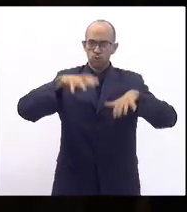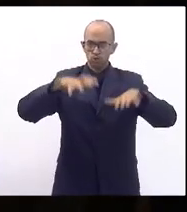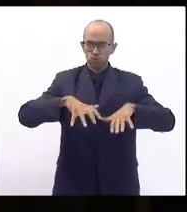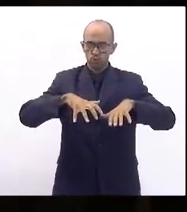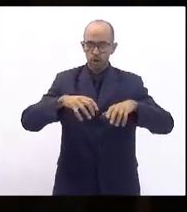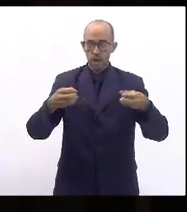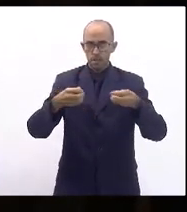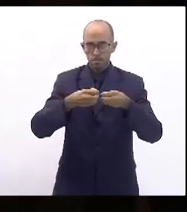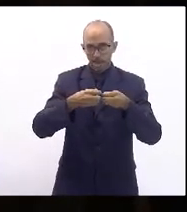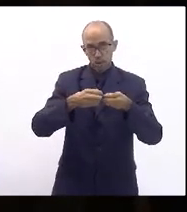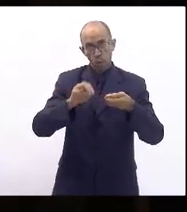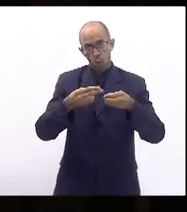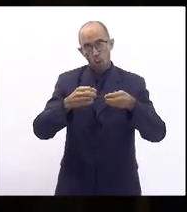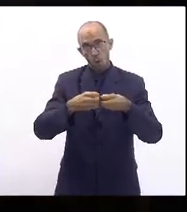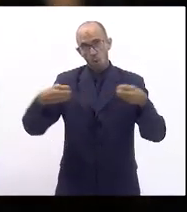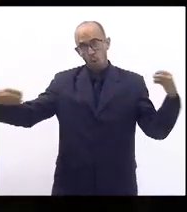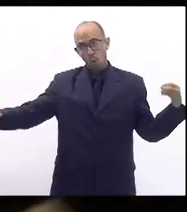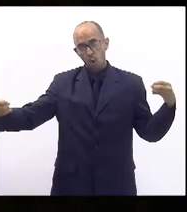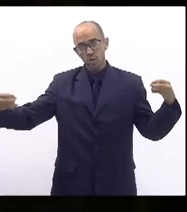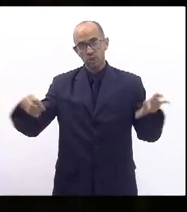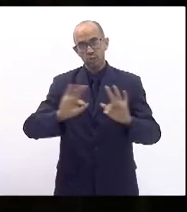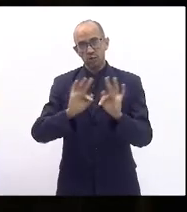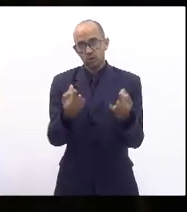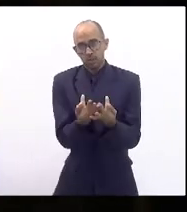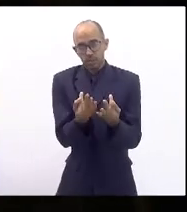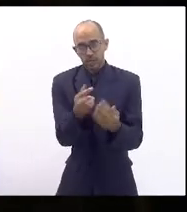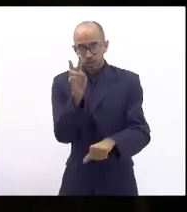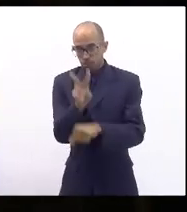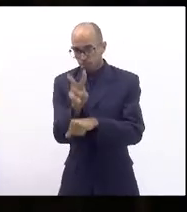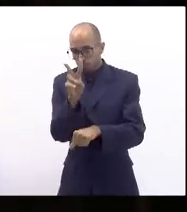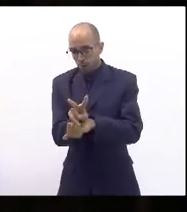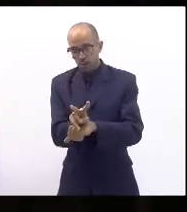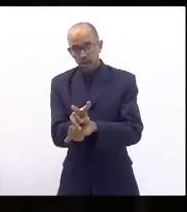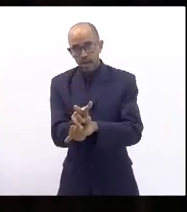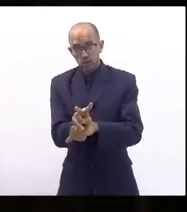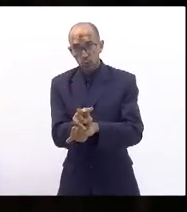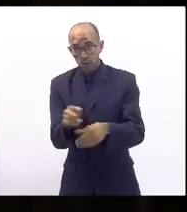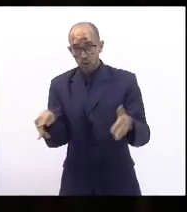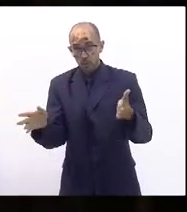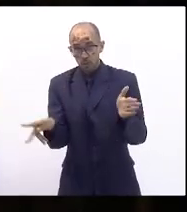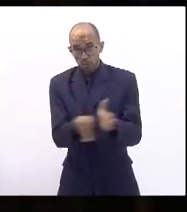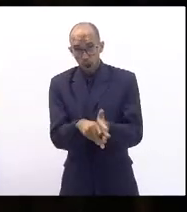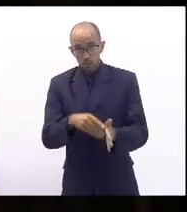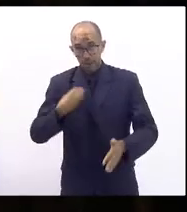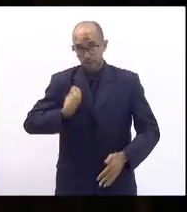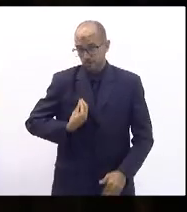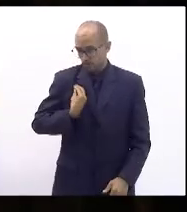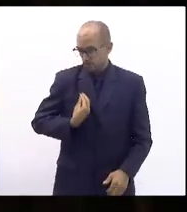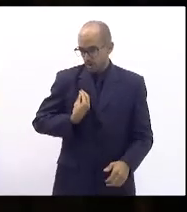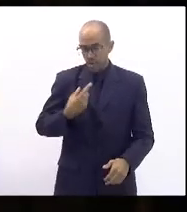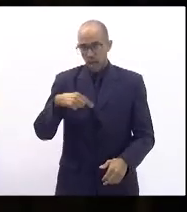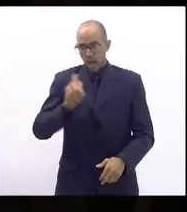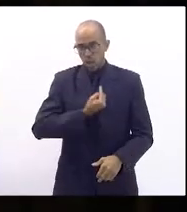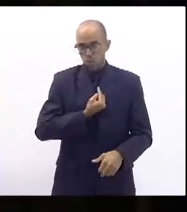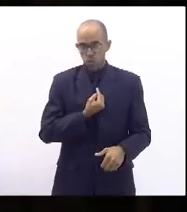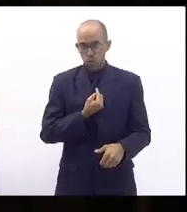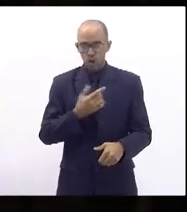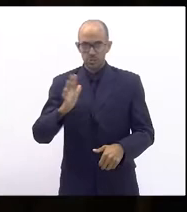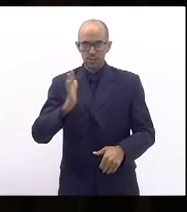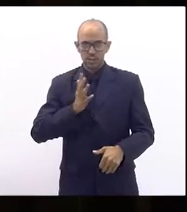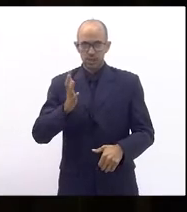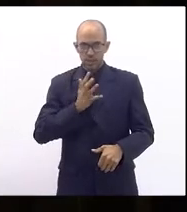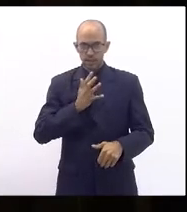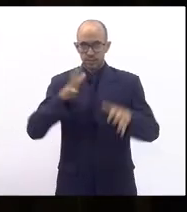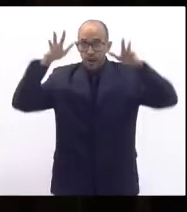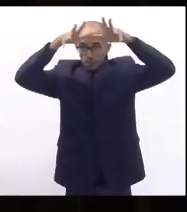de seus entes queridos guarnece protege com sua vida nossas incomensuráveis riquezas na brasileira Amazônia nos